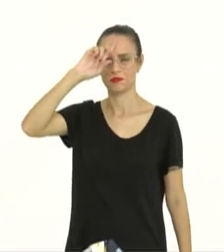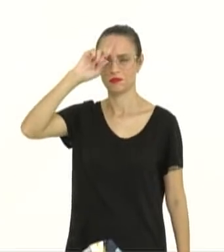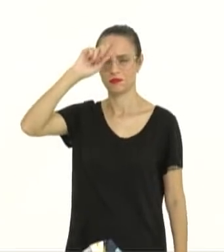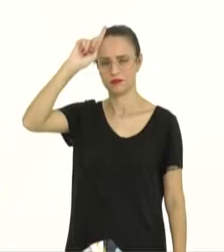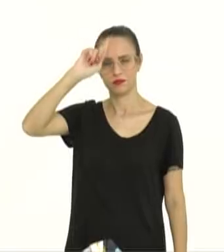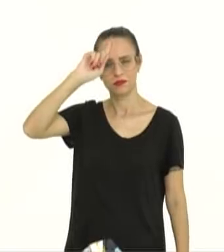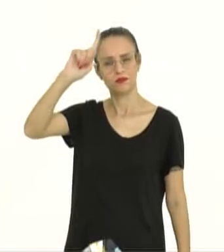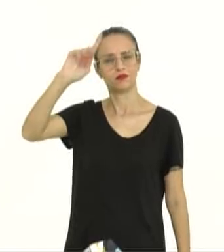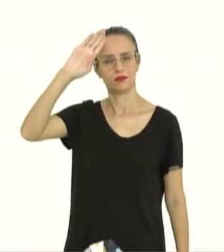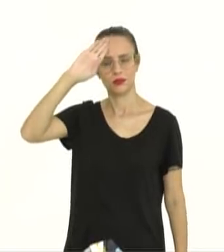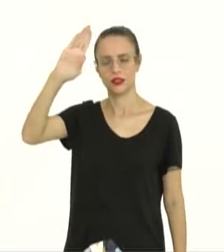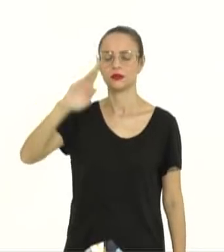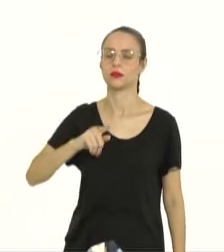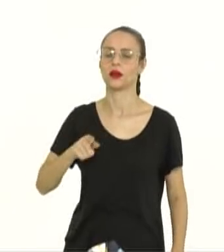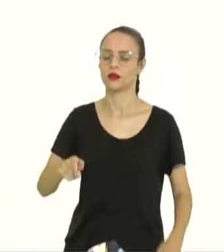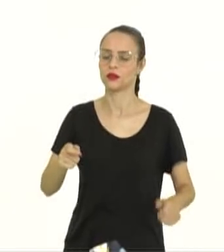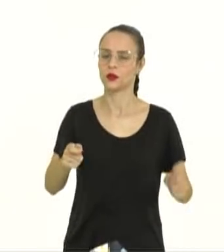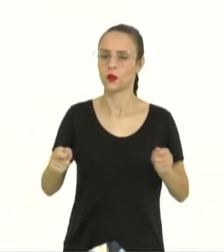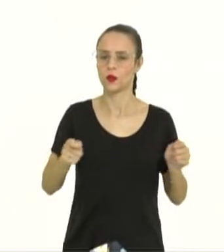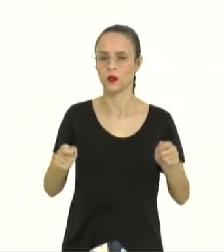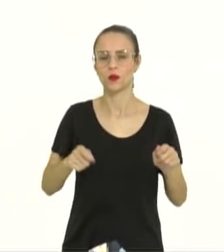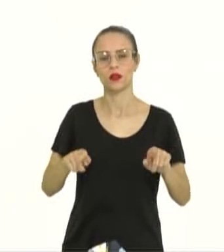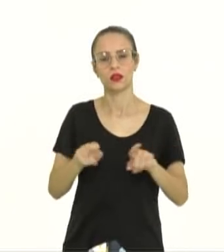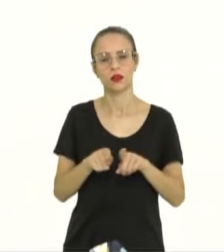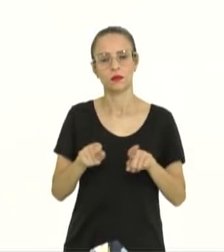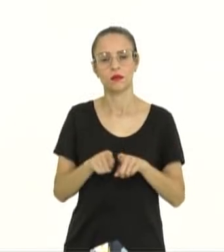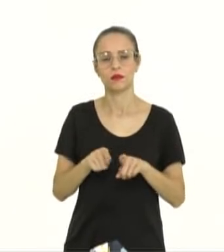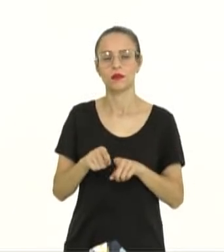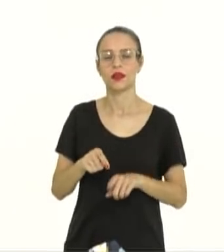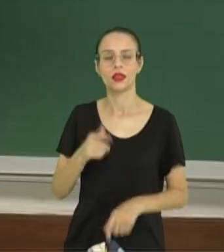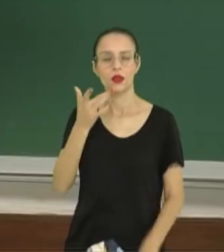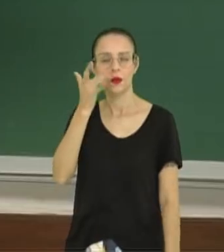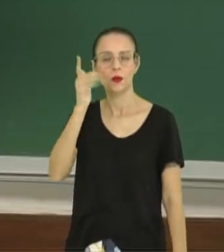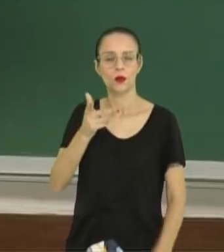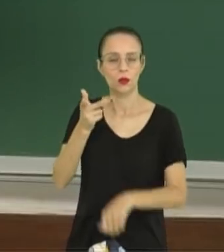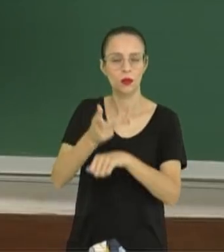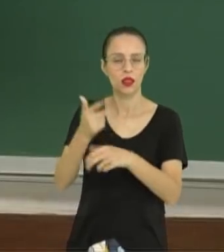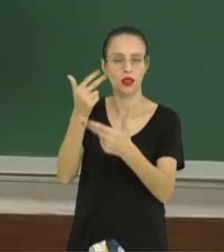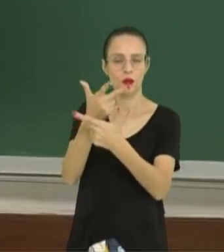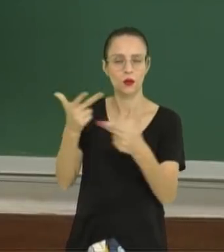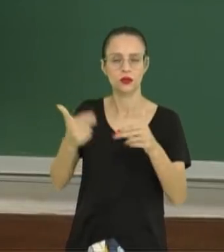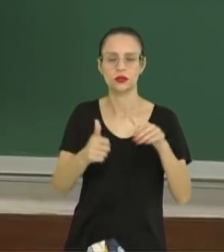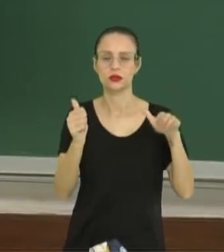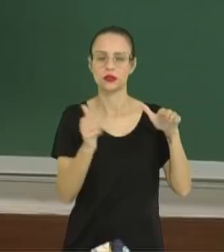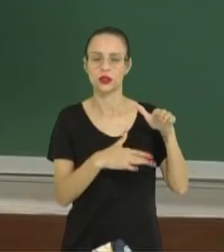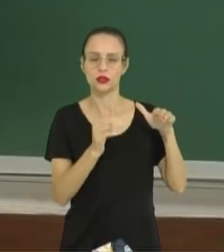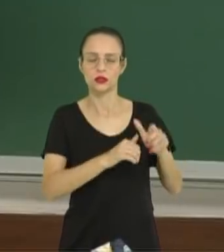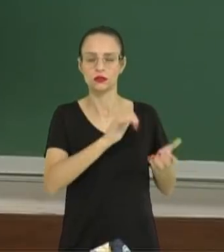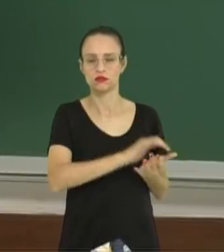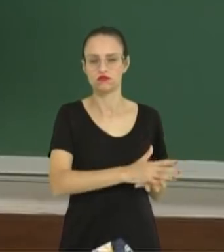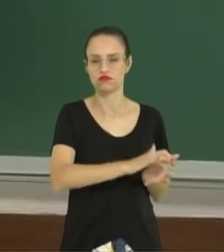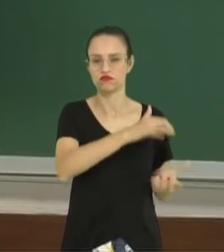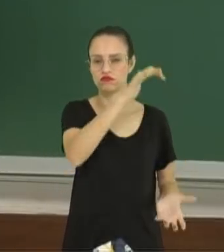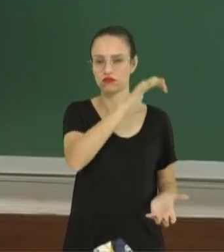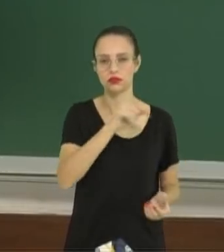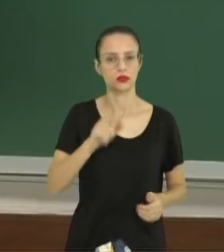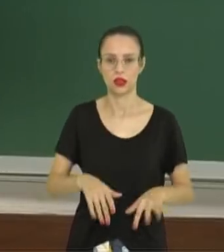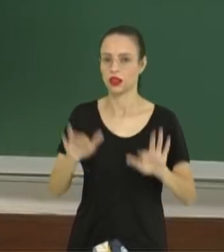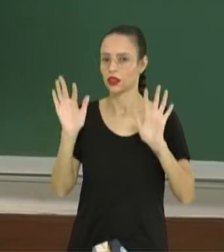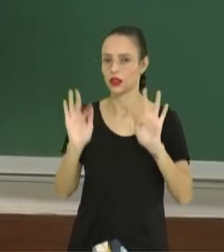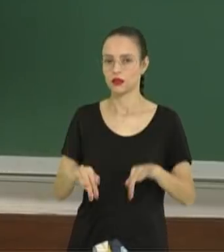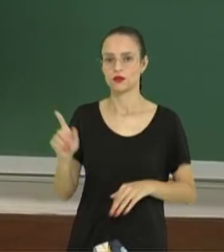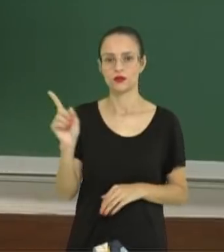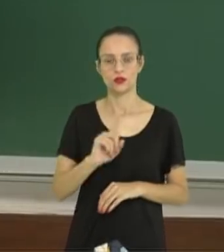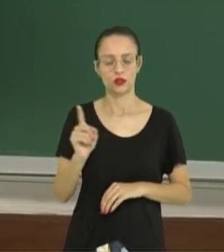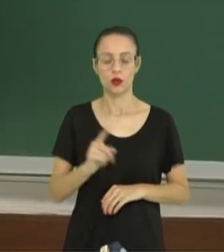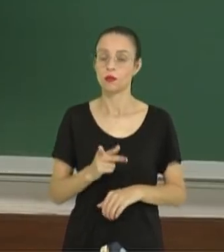poder era concentrado no rei, buscava a acumulação de metais preciosos, né, parece que isso ainda não se findou no nosso